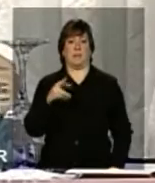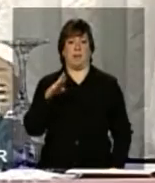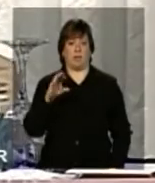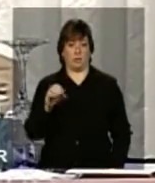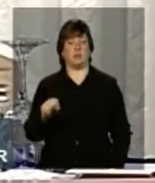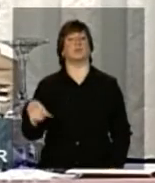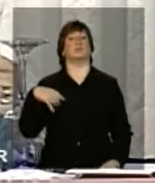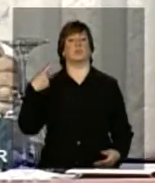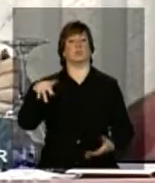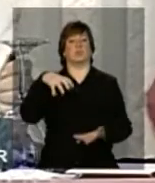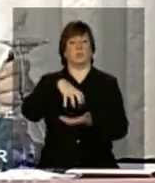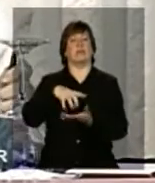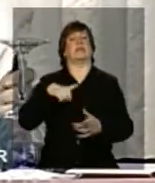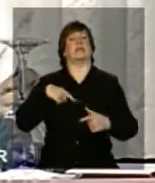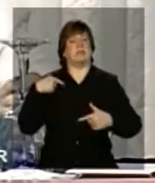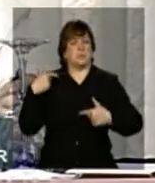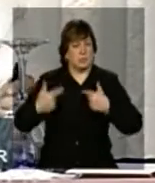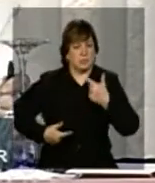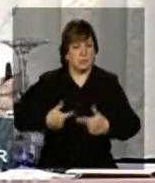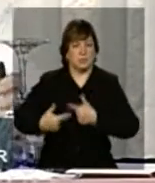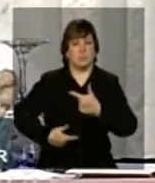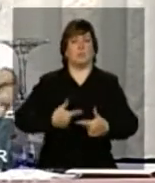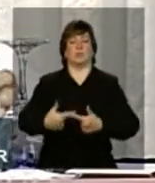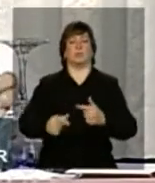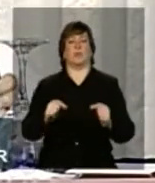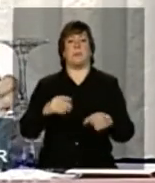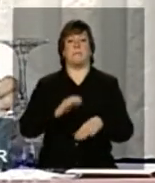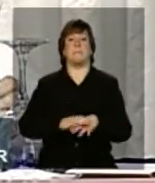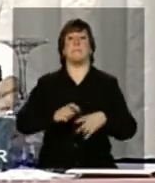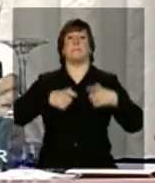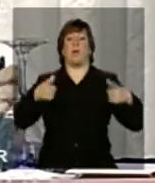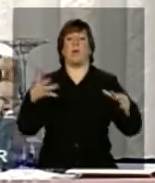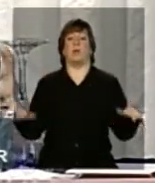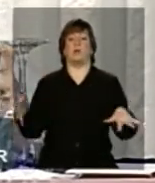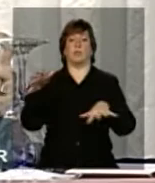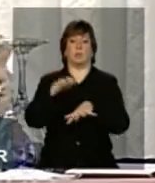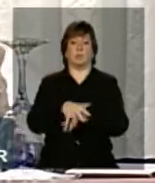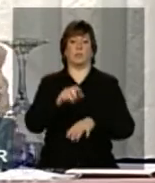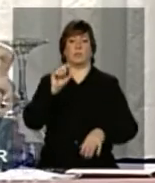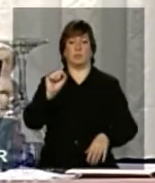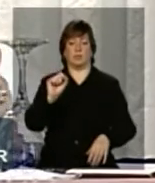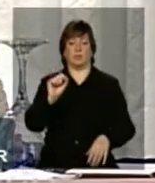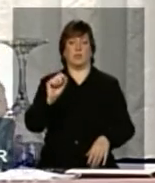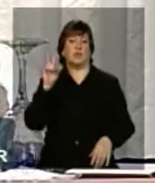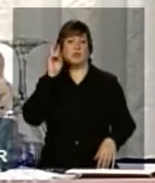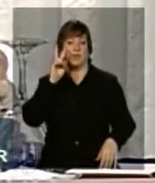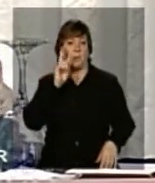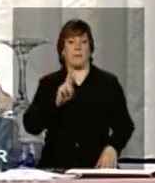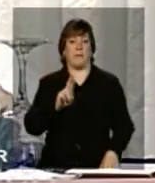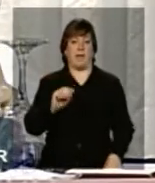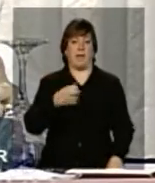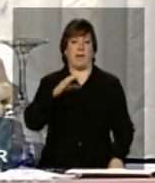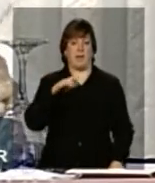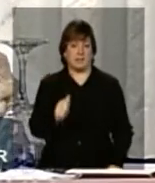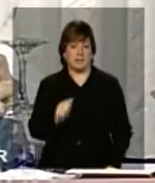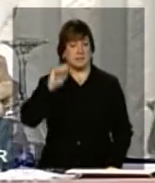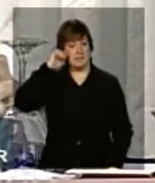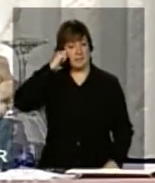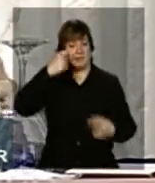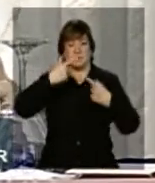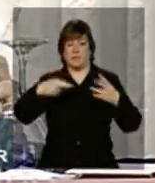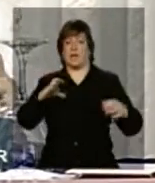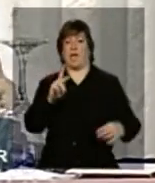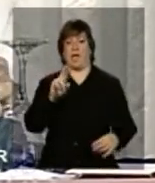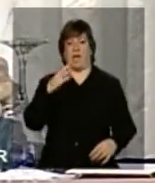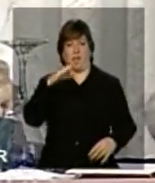têm batalhado para uma maior inclusão do conceito raça, não o conceito, mas